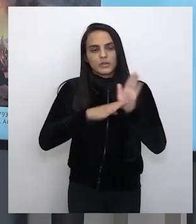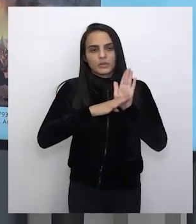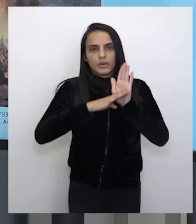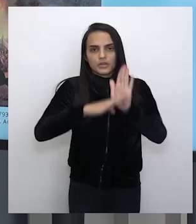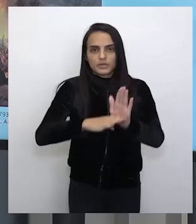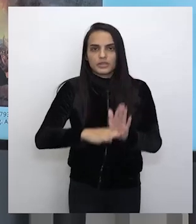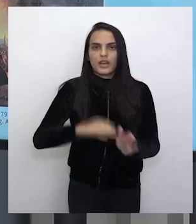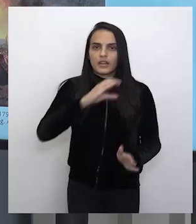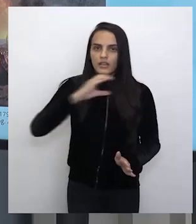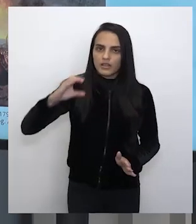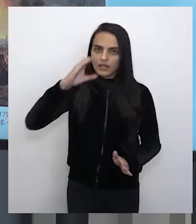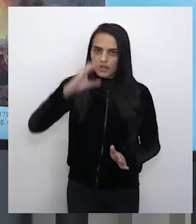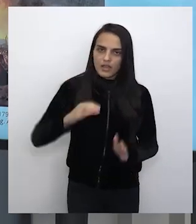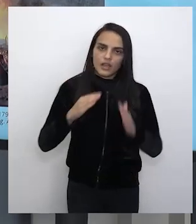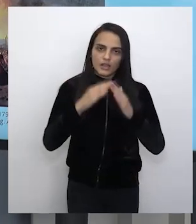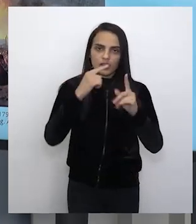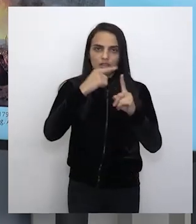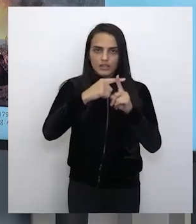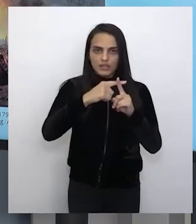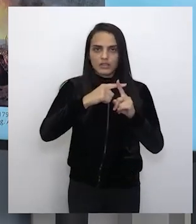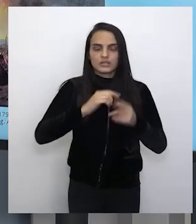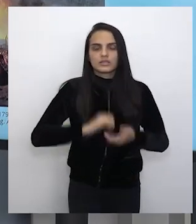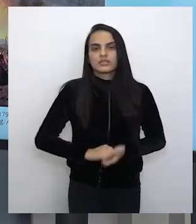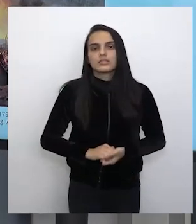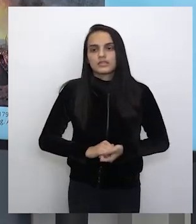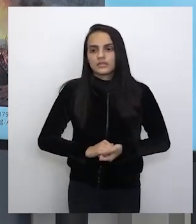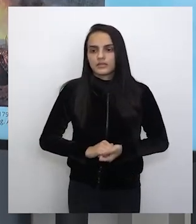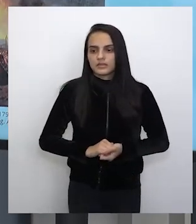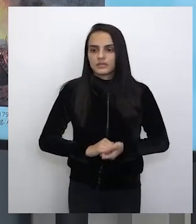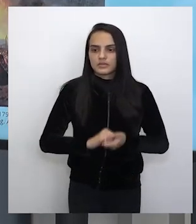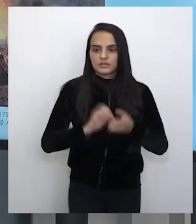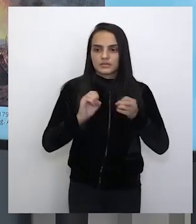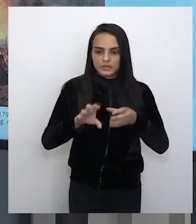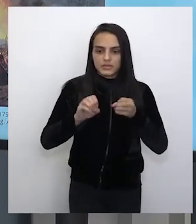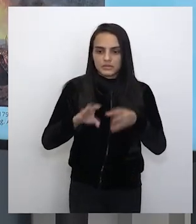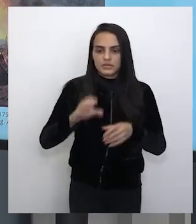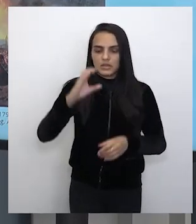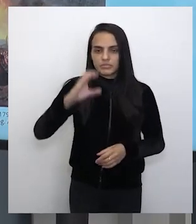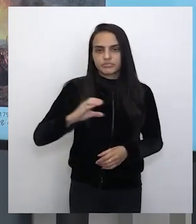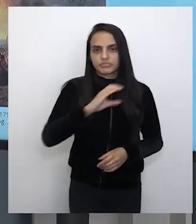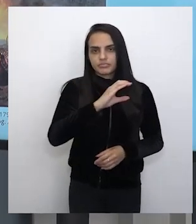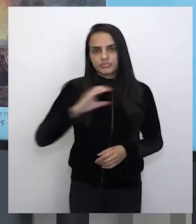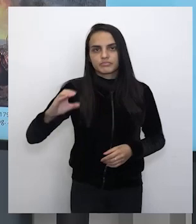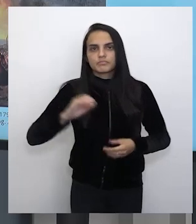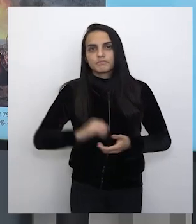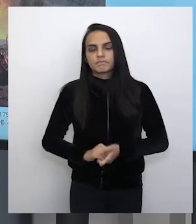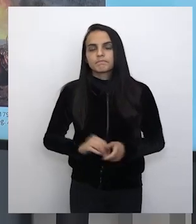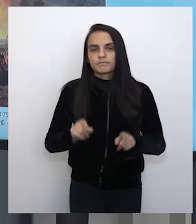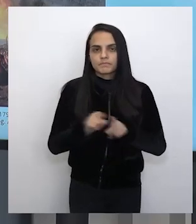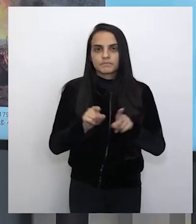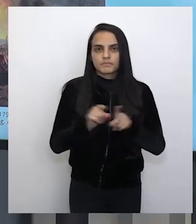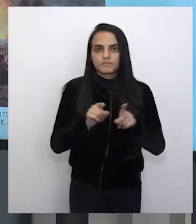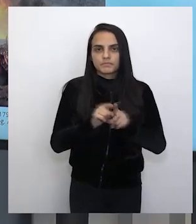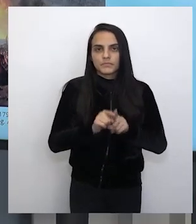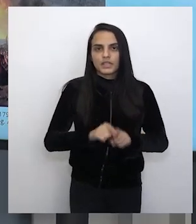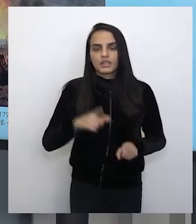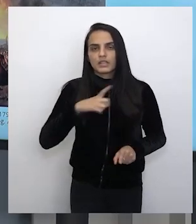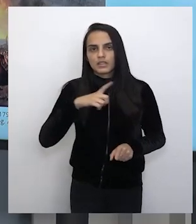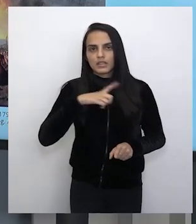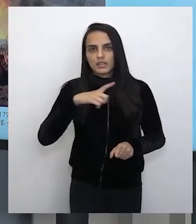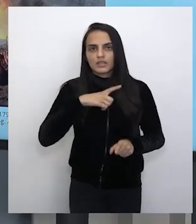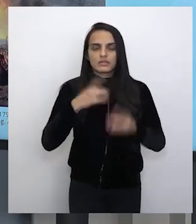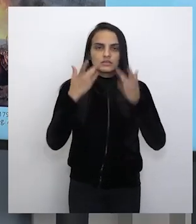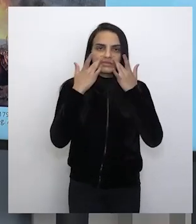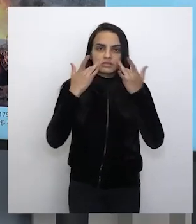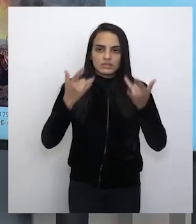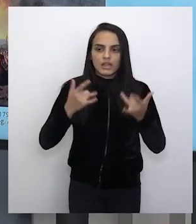Igreja Católica nesse processo de catequização das pessoas, certo? Mas, ao mesmo tempo, gente, né, existia também um teatro profano nessa